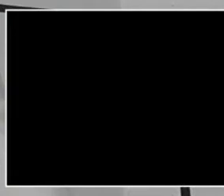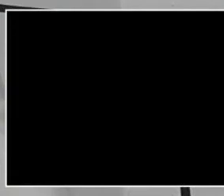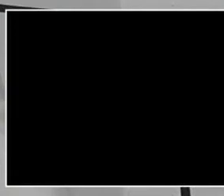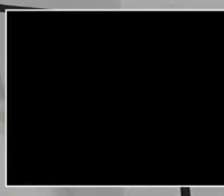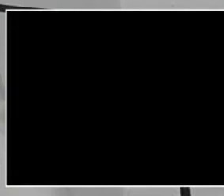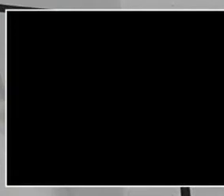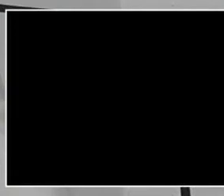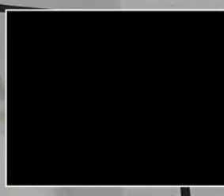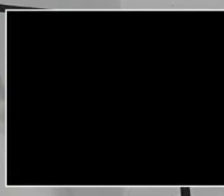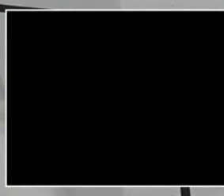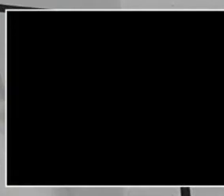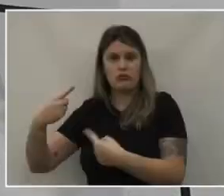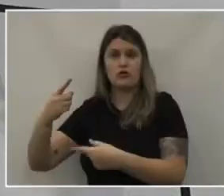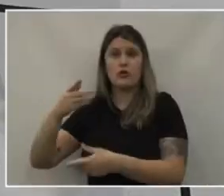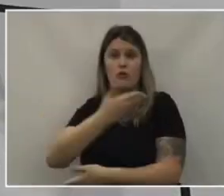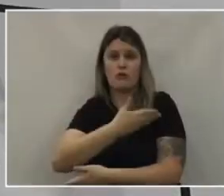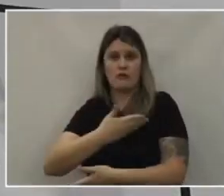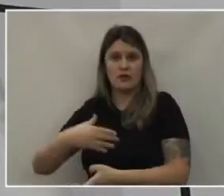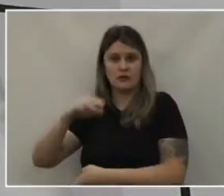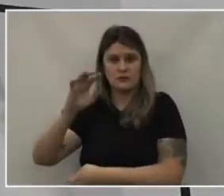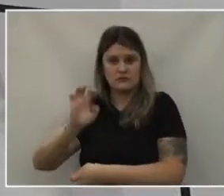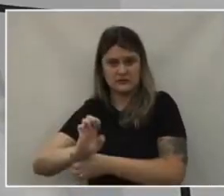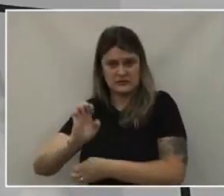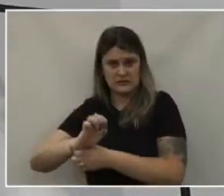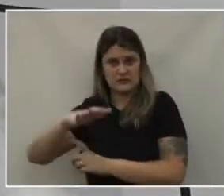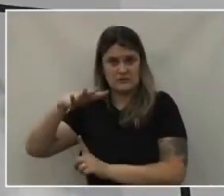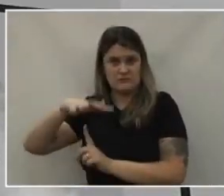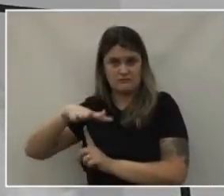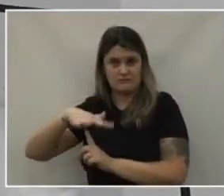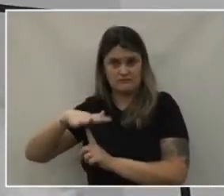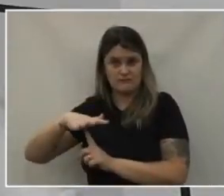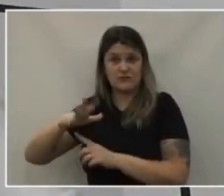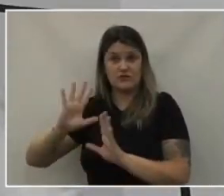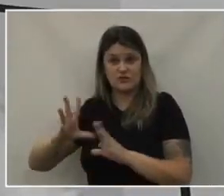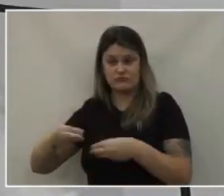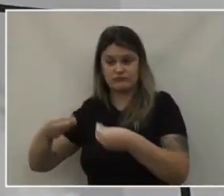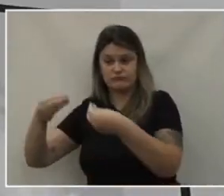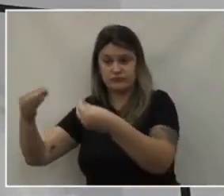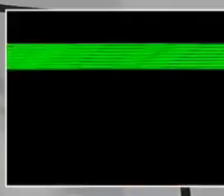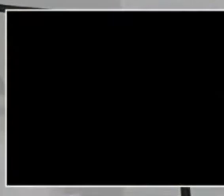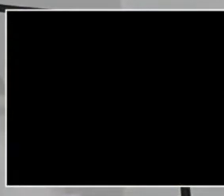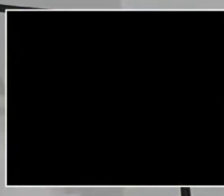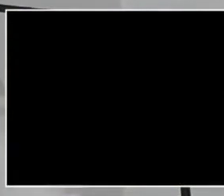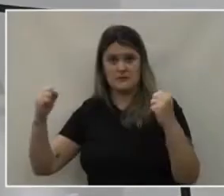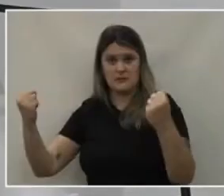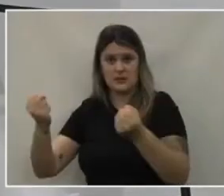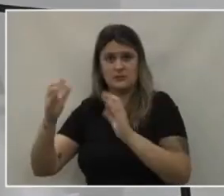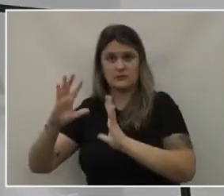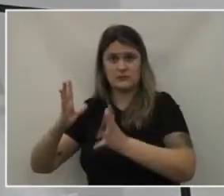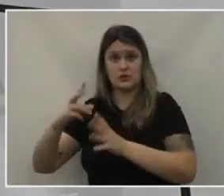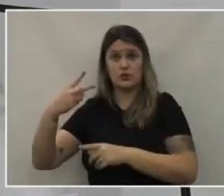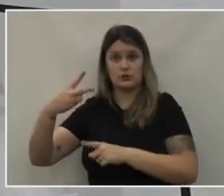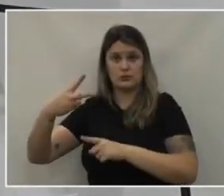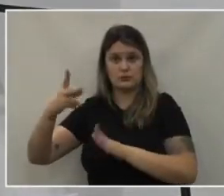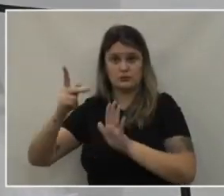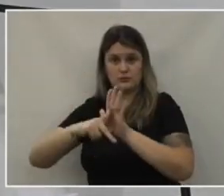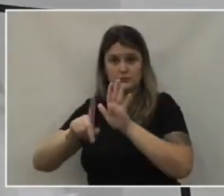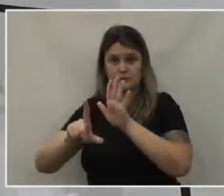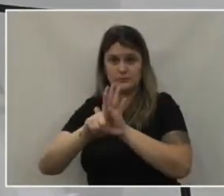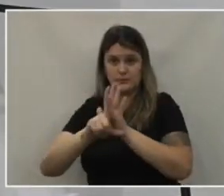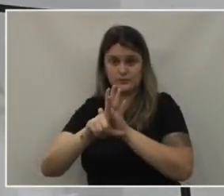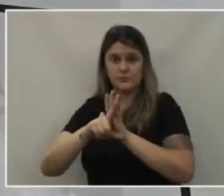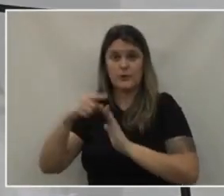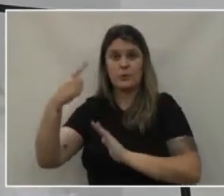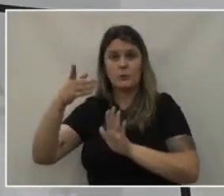grande ataque do governo do Estado do Paraná, que encaminhou à Assembleia Legislativa 2 projetos de lei e